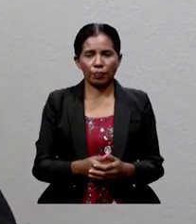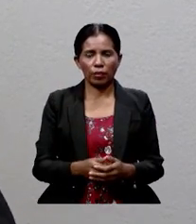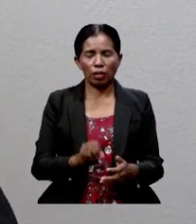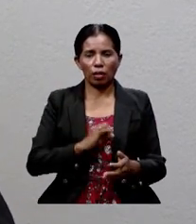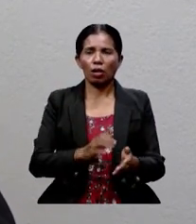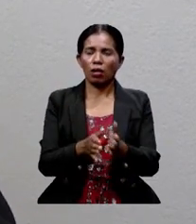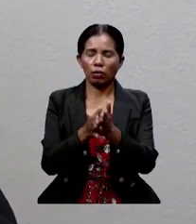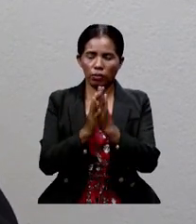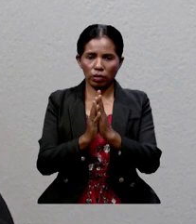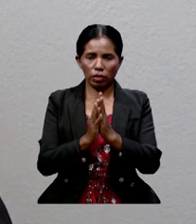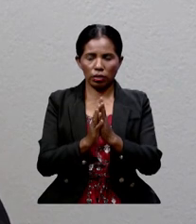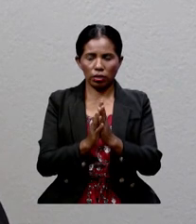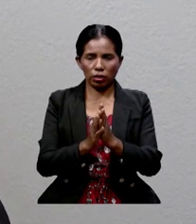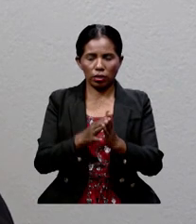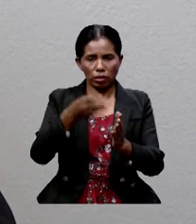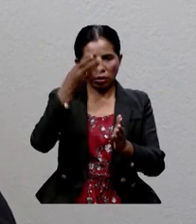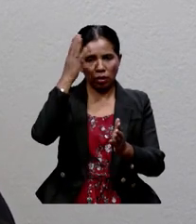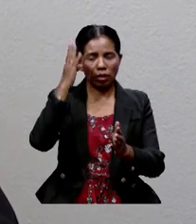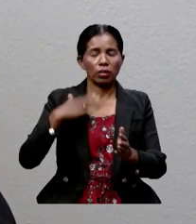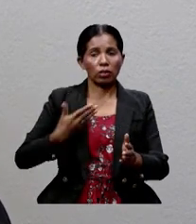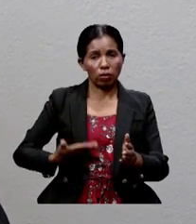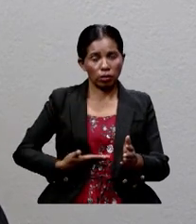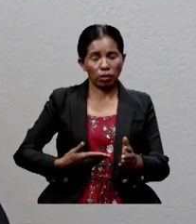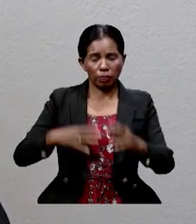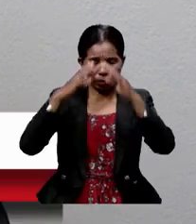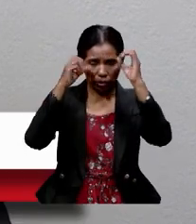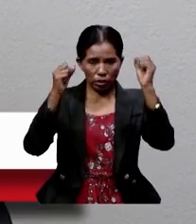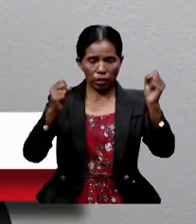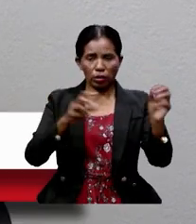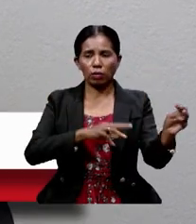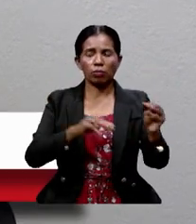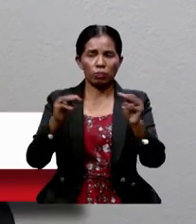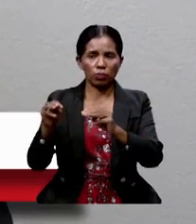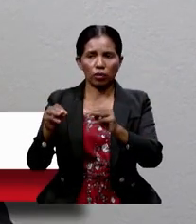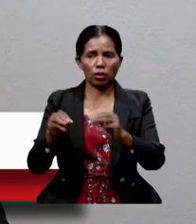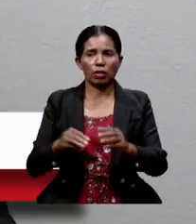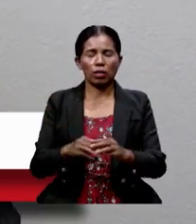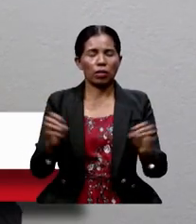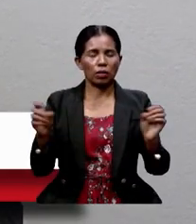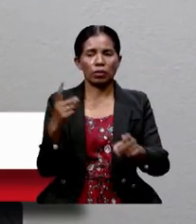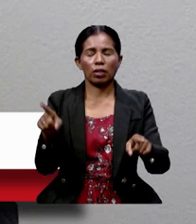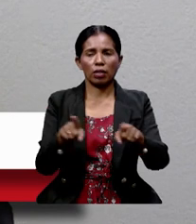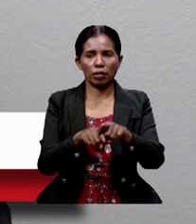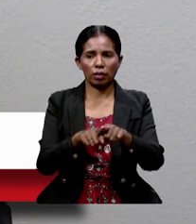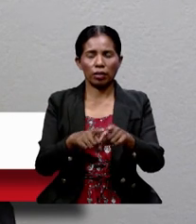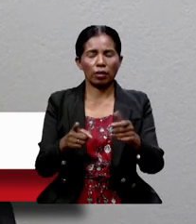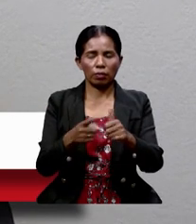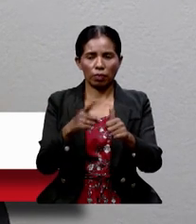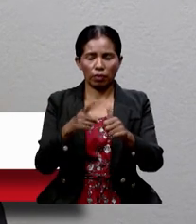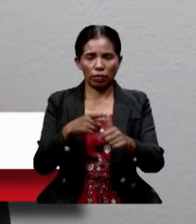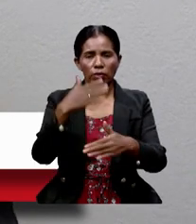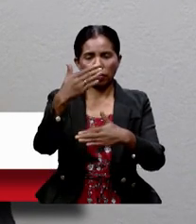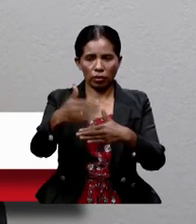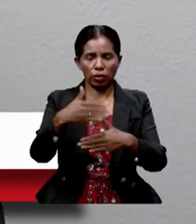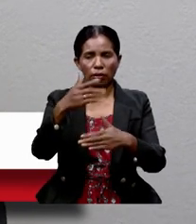Rússia, senhora presidente do Instituto Camões, a tu modifica o Ituan. Lá os anos são primeira fase, segunda